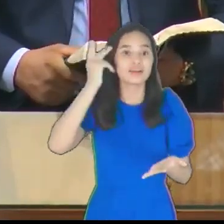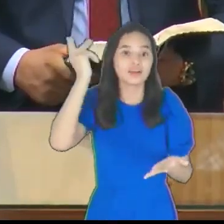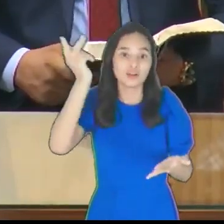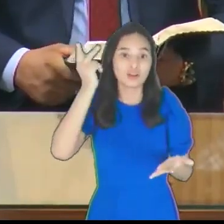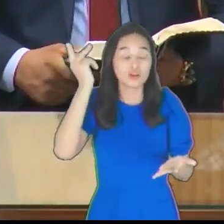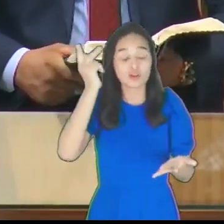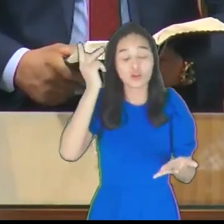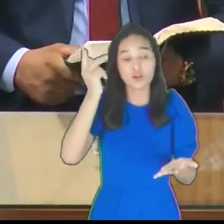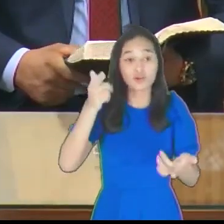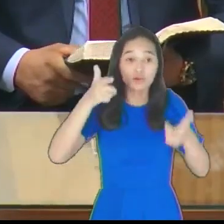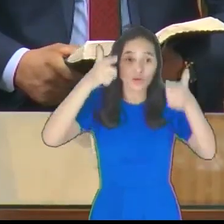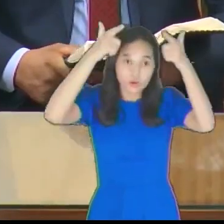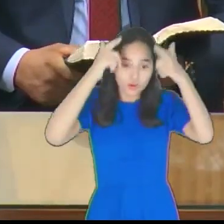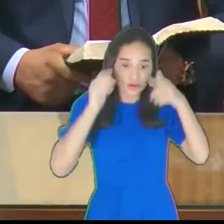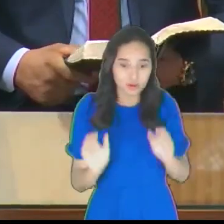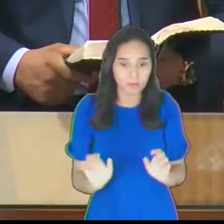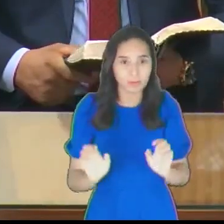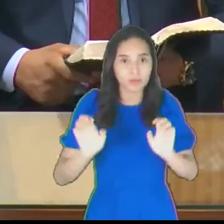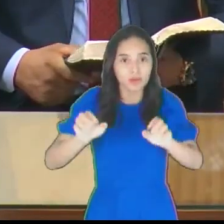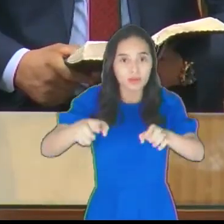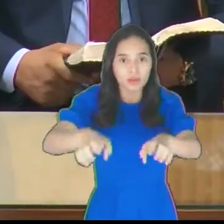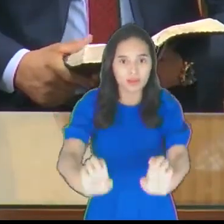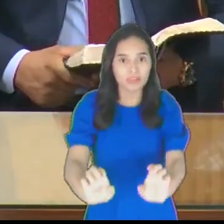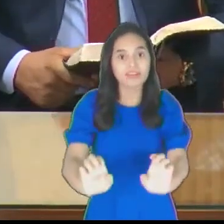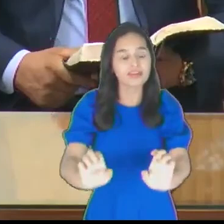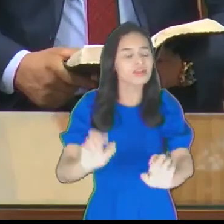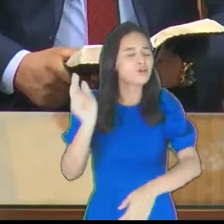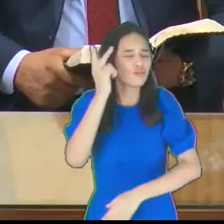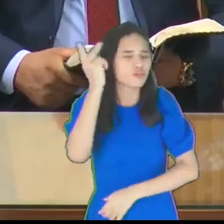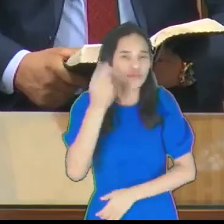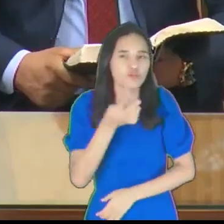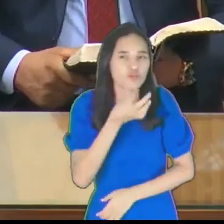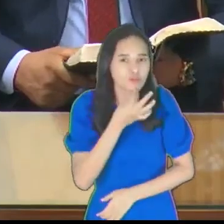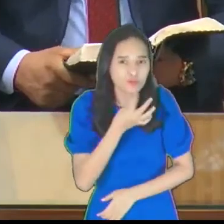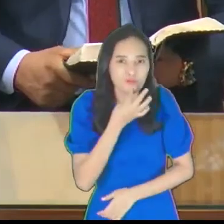Ezequias. É uma história bem conhecida da igreja,